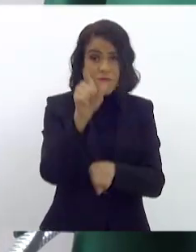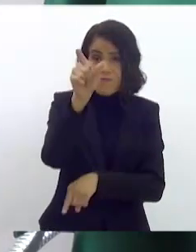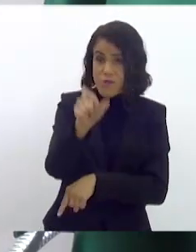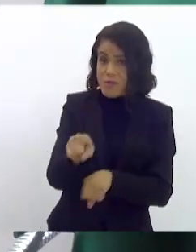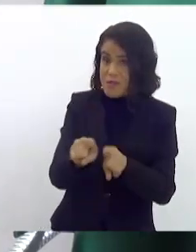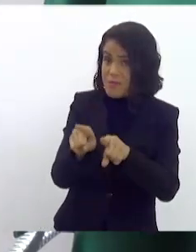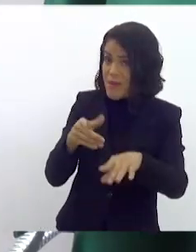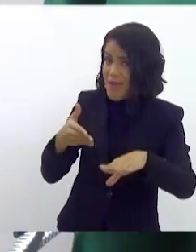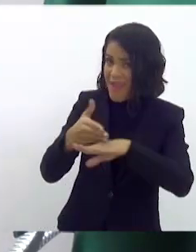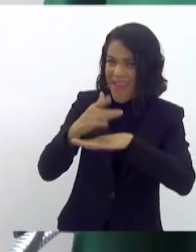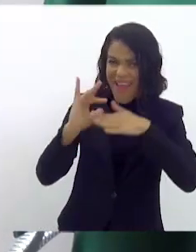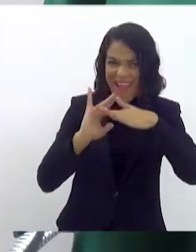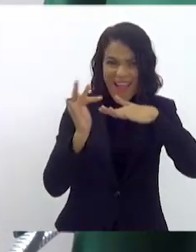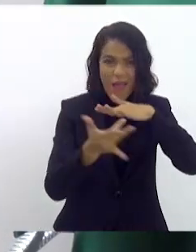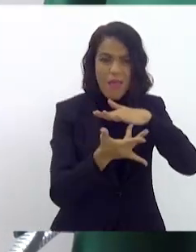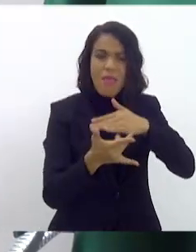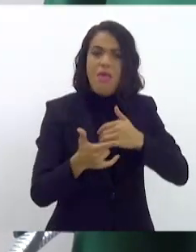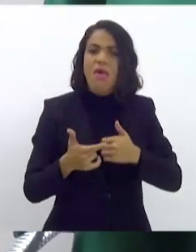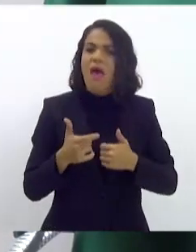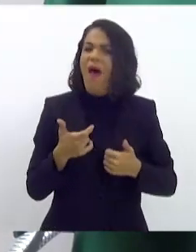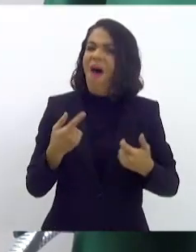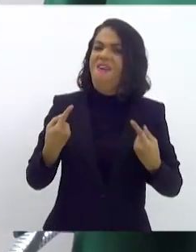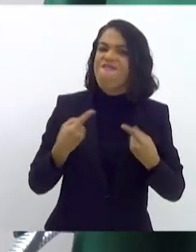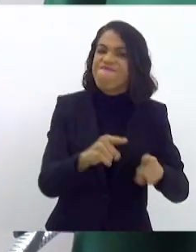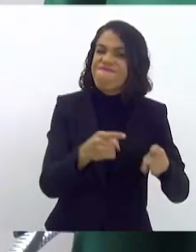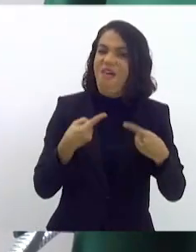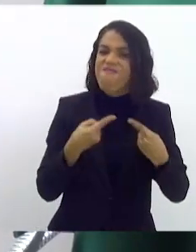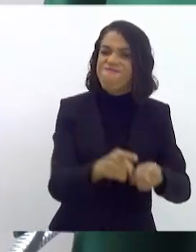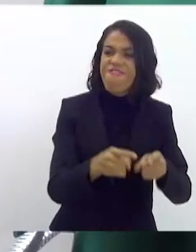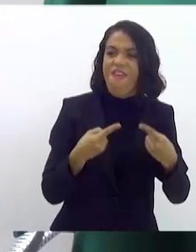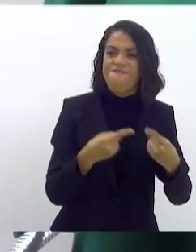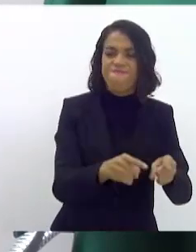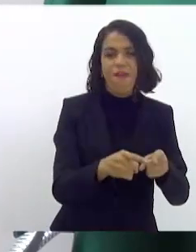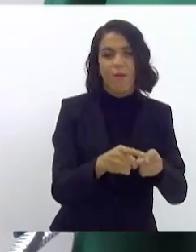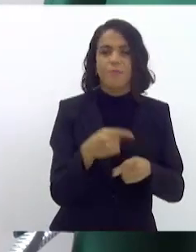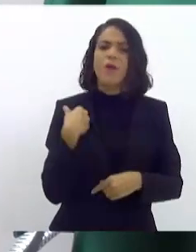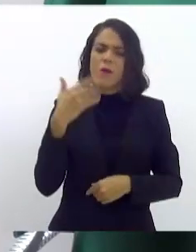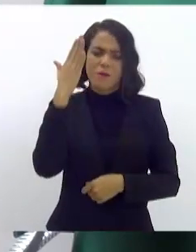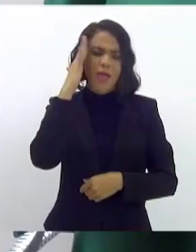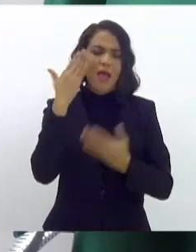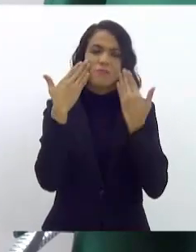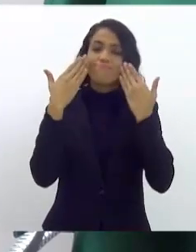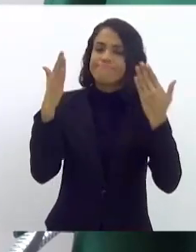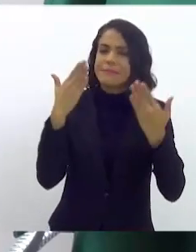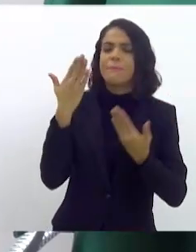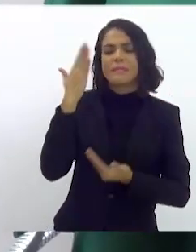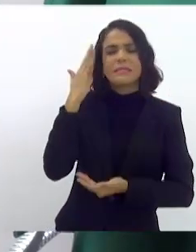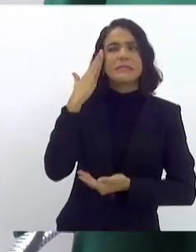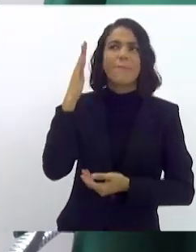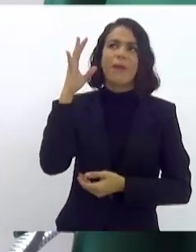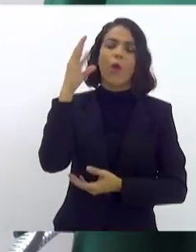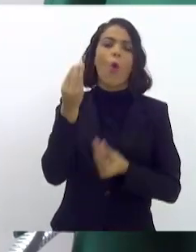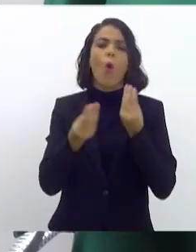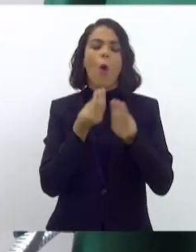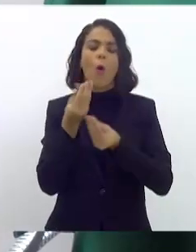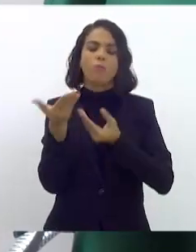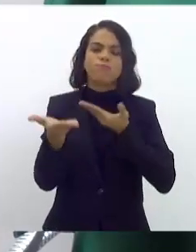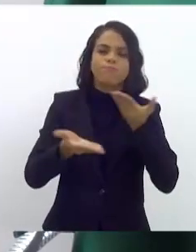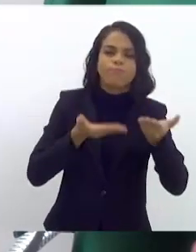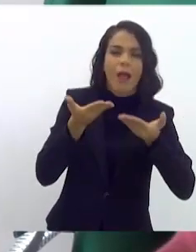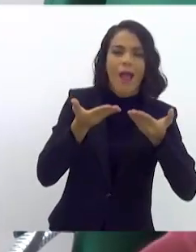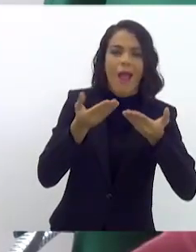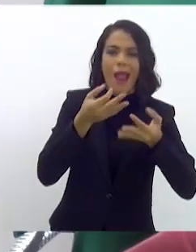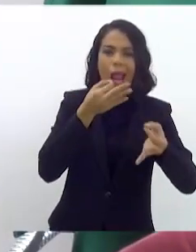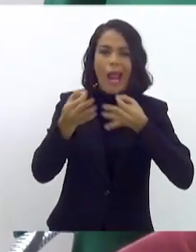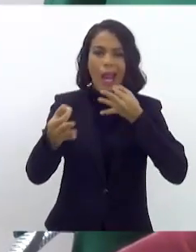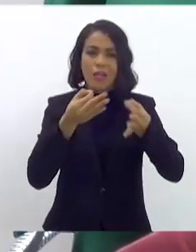entra na internet só para dar hate nas pessoas, xingar, ofender. Eu sei que quando a gente se expõe, a gente tem que saber lidar com as críticas. Mas se você